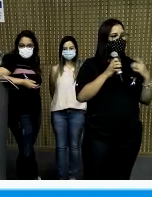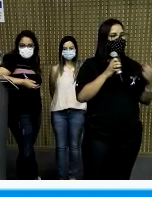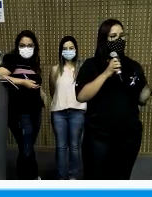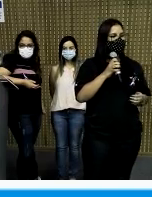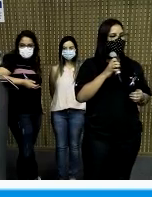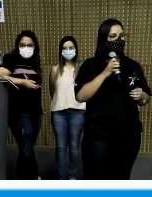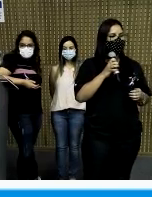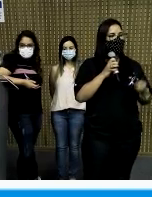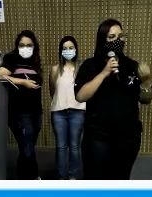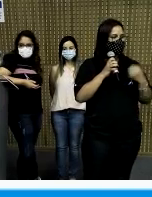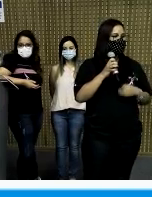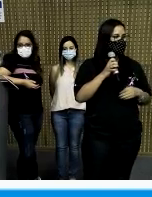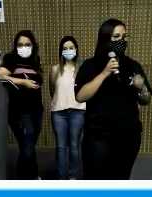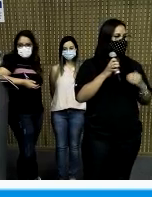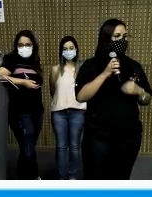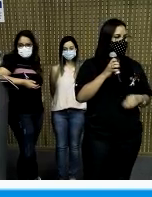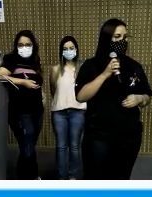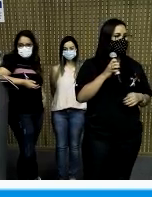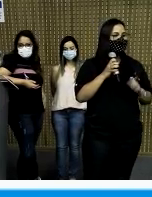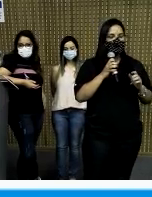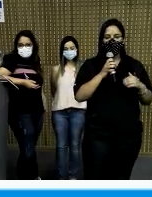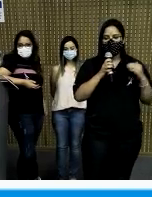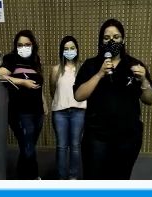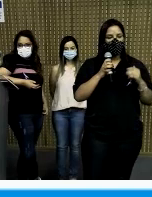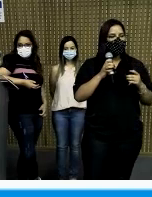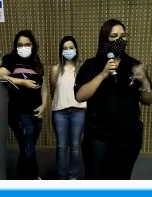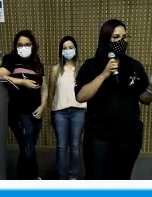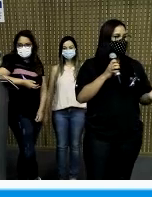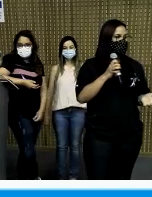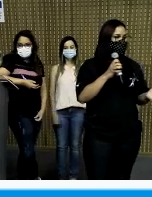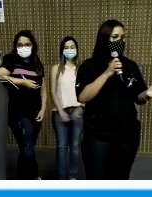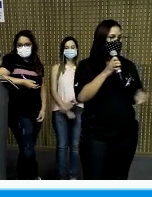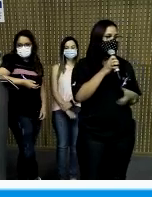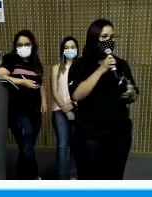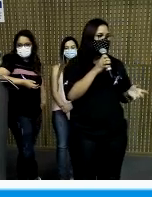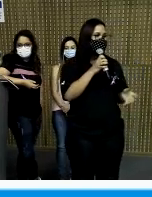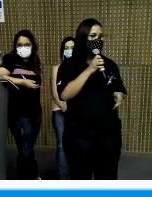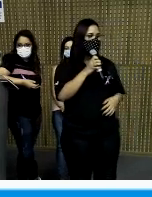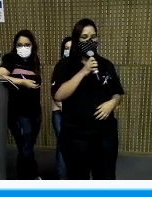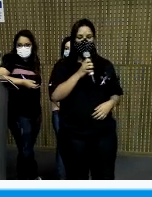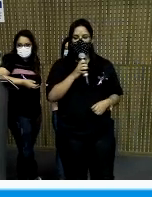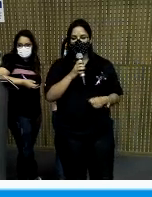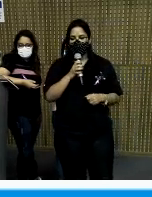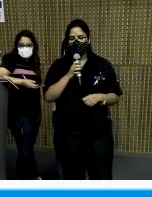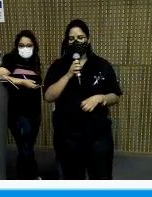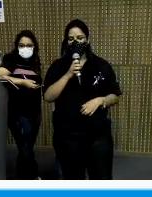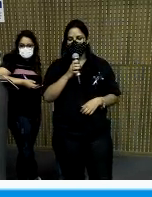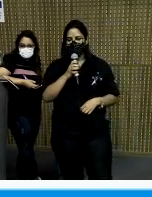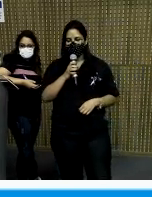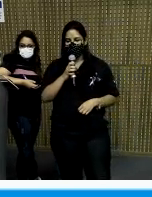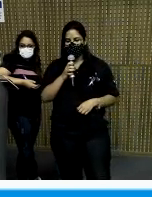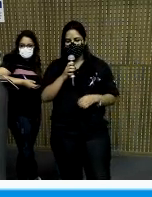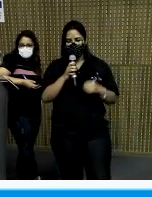preconizada para realizar a mamografia, ela já de ofício já pede, então é bem alto devido à atenção mesmo, né? Realizado